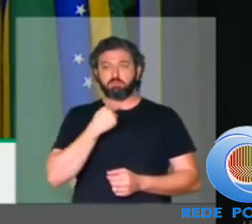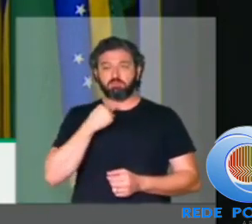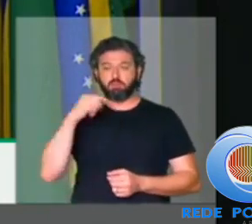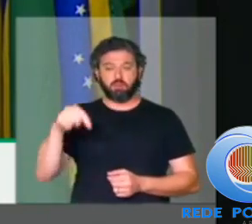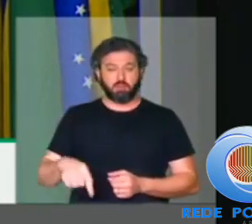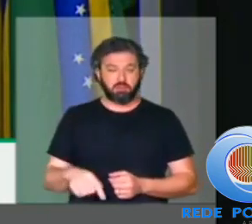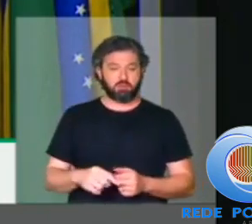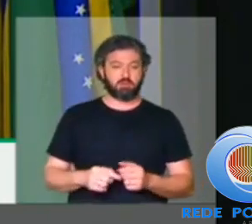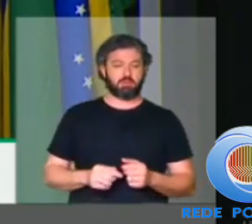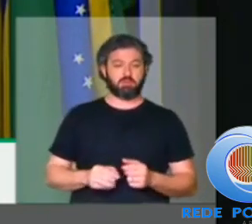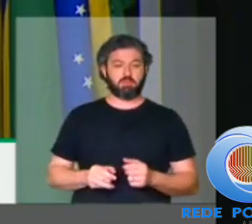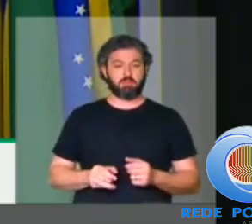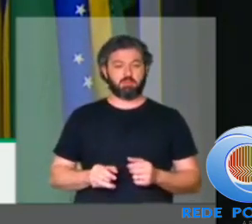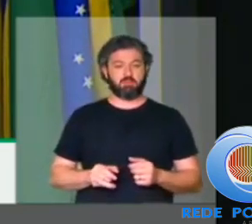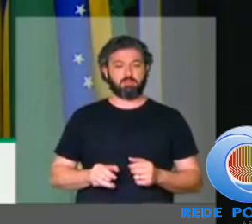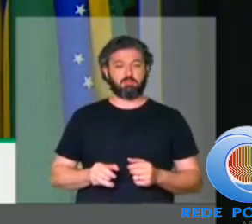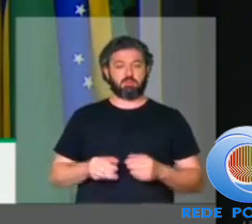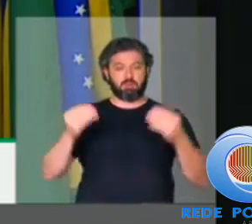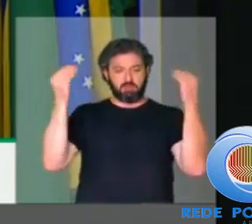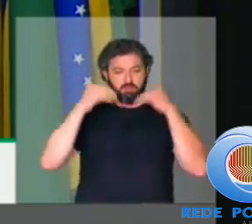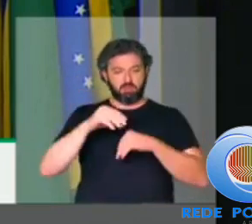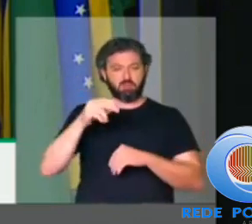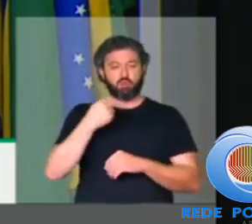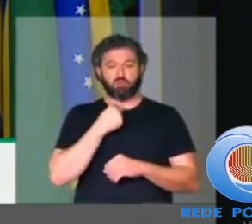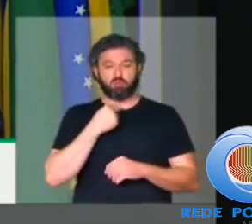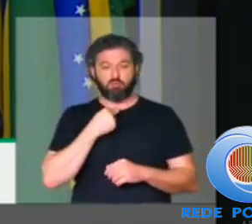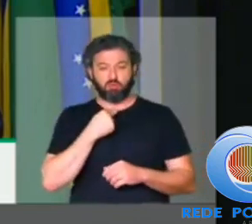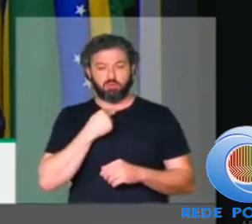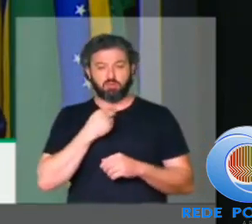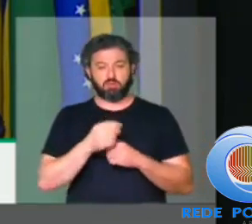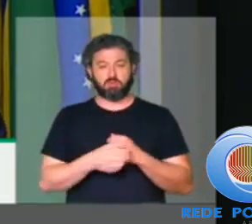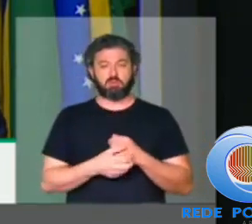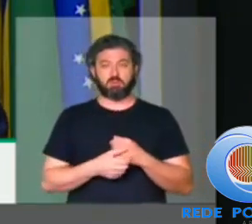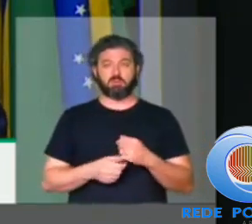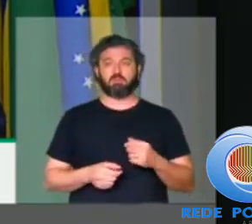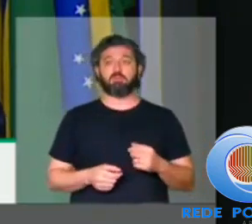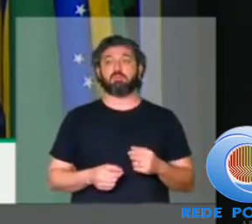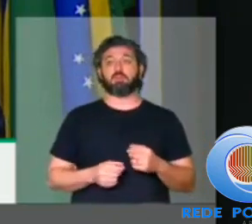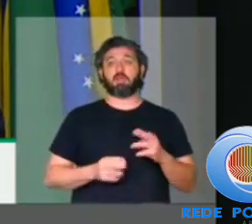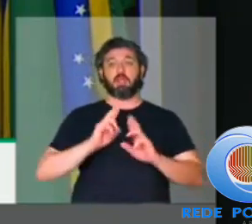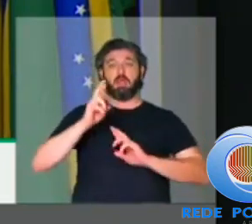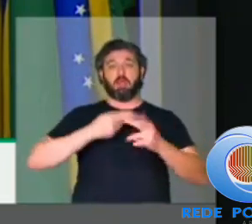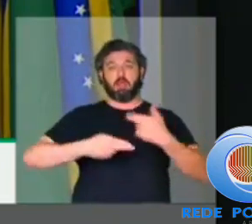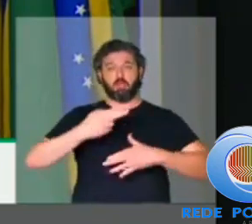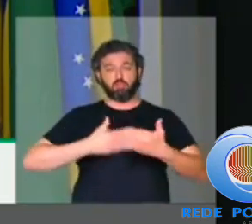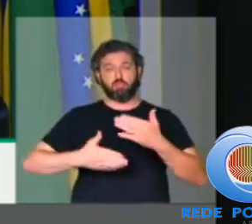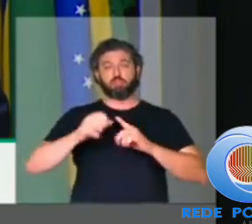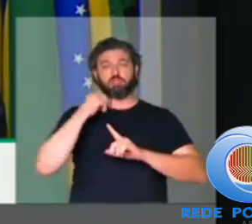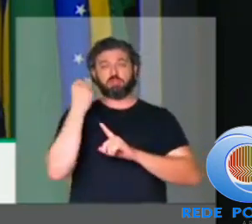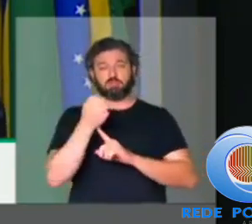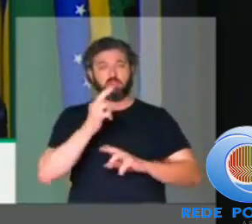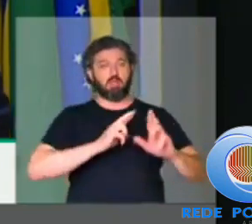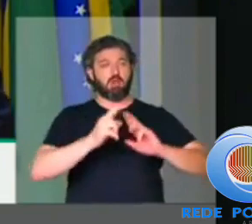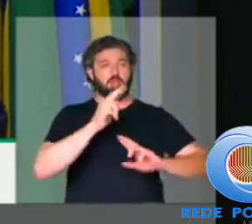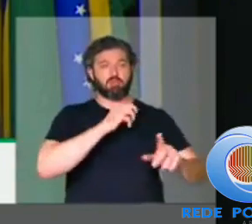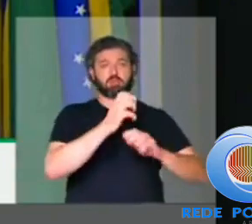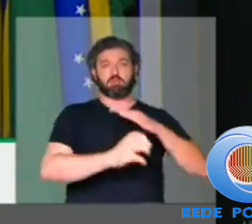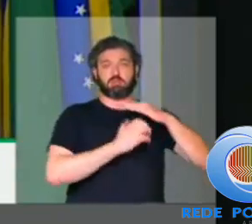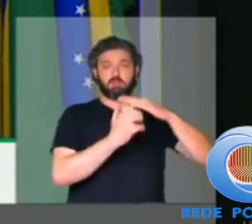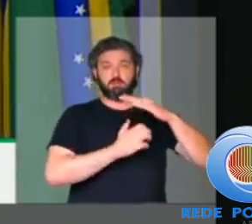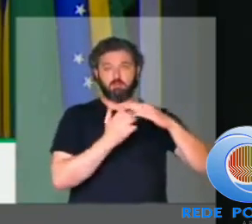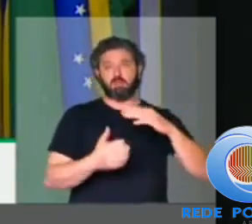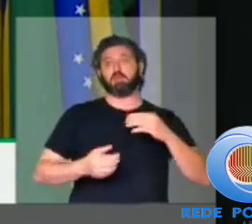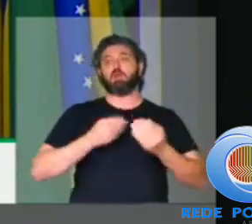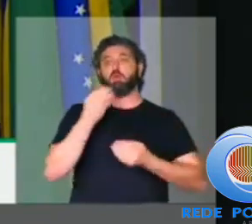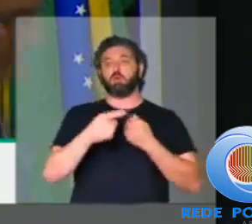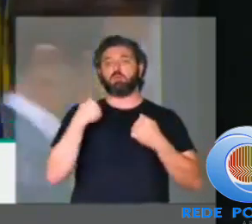aqui deixar de investir nisso. A economia, as relações sociais, as relações empresariais, a